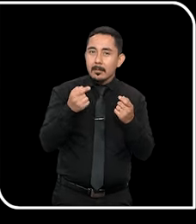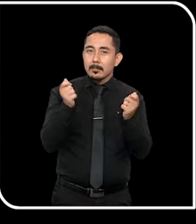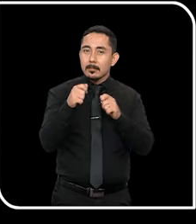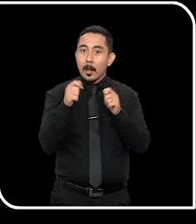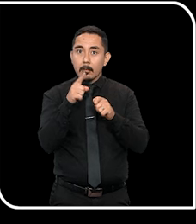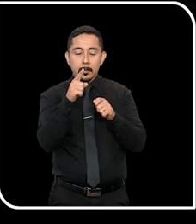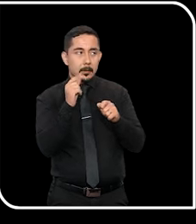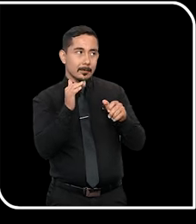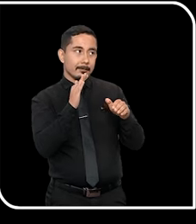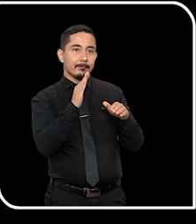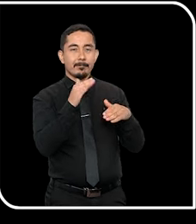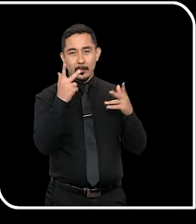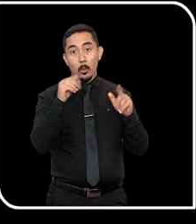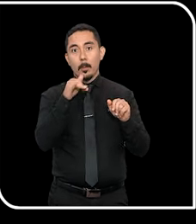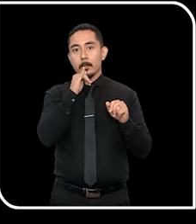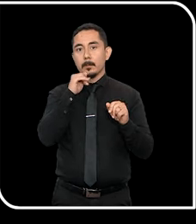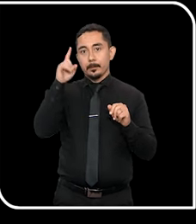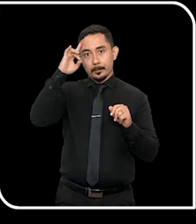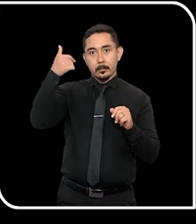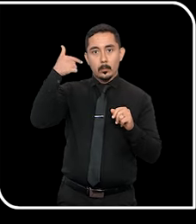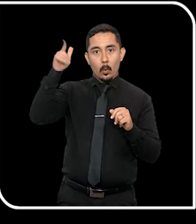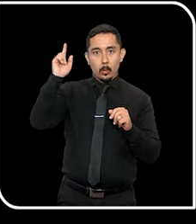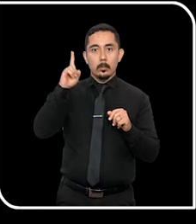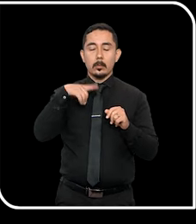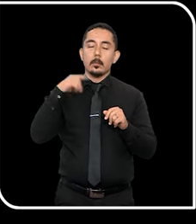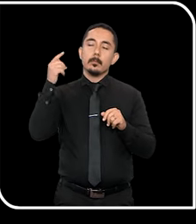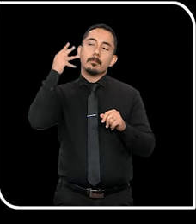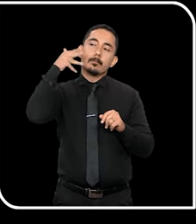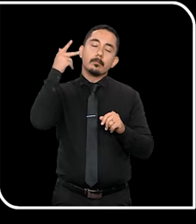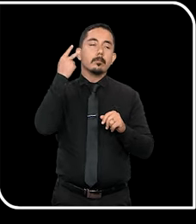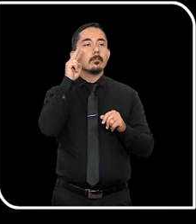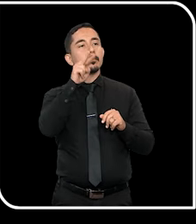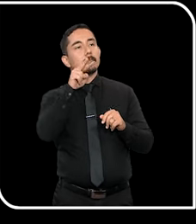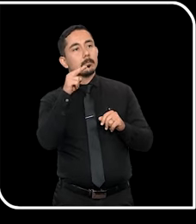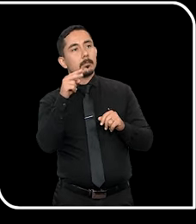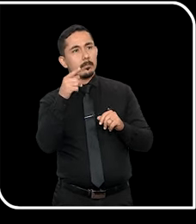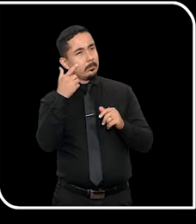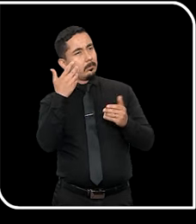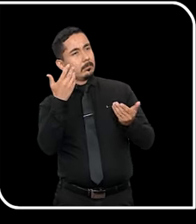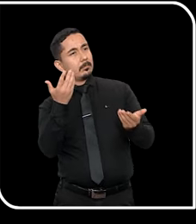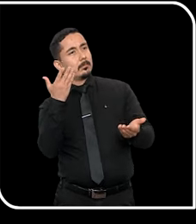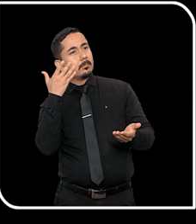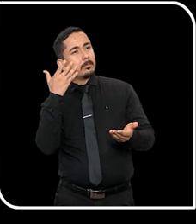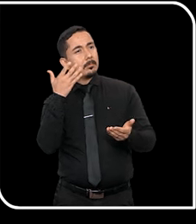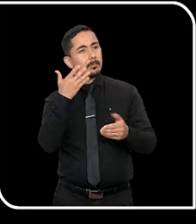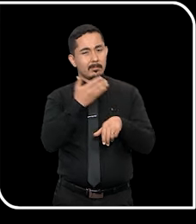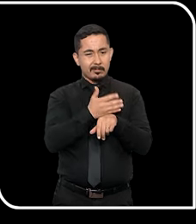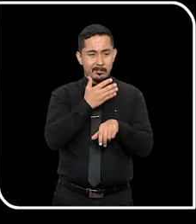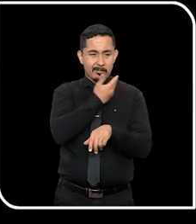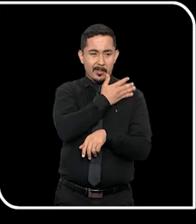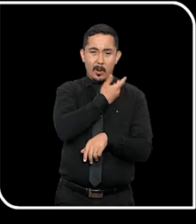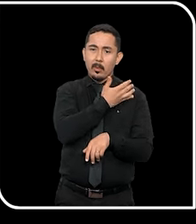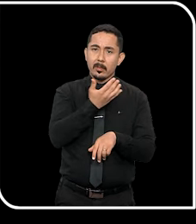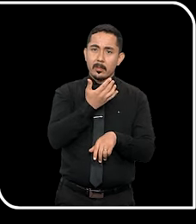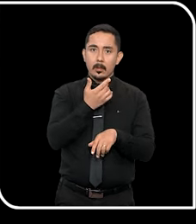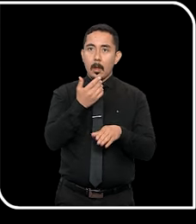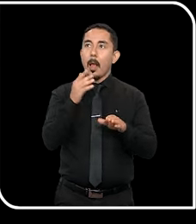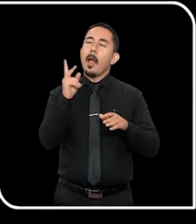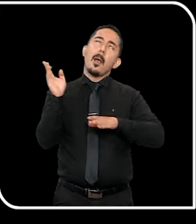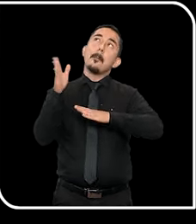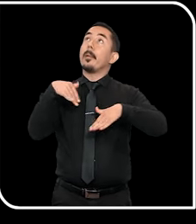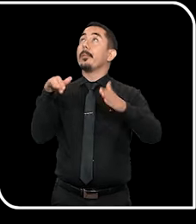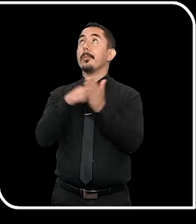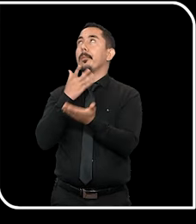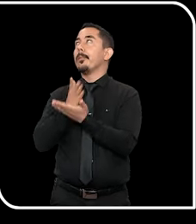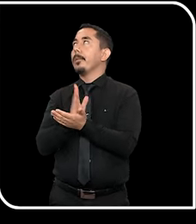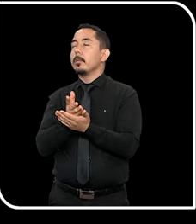sabe diga amiga Outro dia eu assisti uma palestra e eu ouvi que isso não assim é preconceito e aí vão dizer ahi mas tudo é mimimi Hoje em dia a gente não pode falar mais